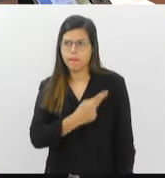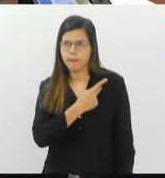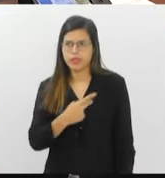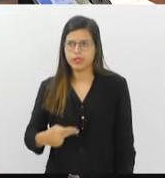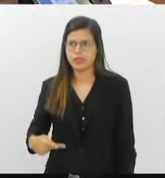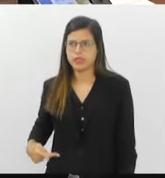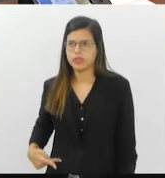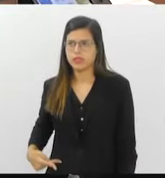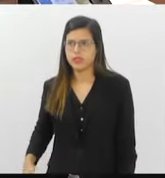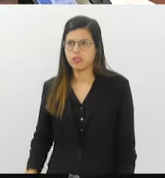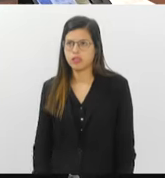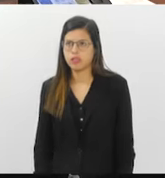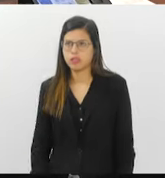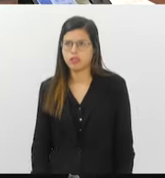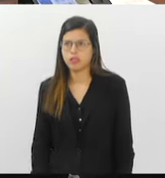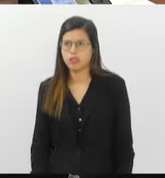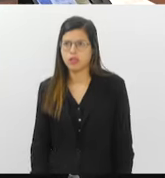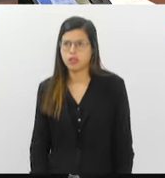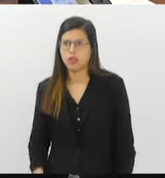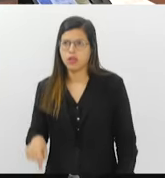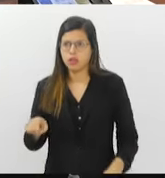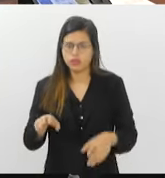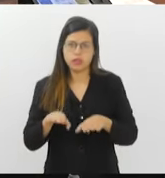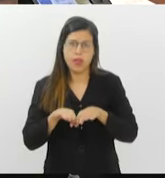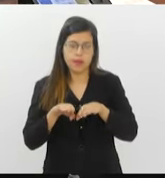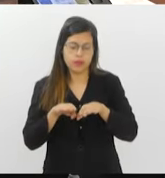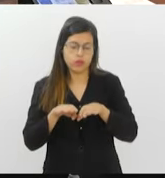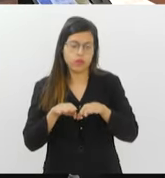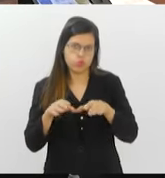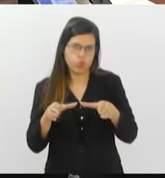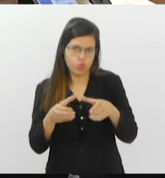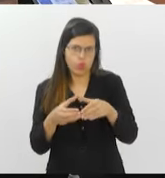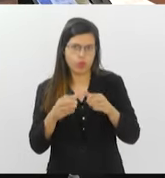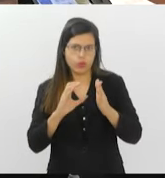Presidente, já... Obviamente, os destaques da bancada do PSOL.